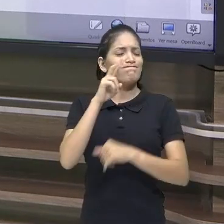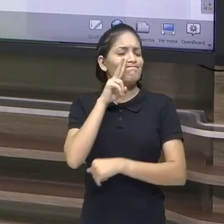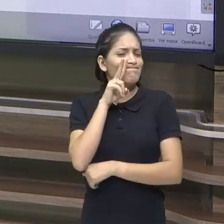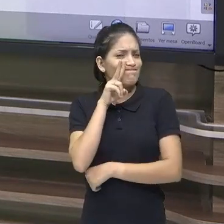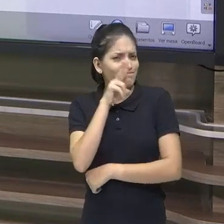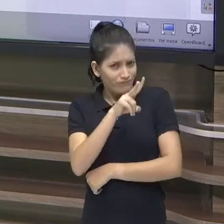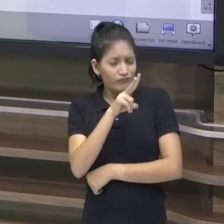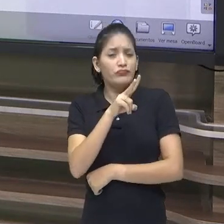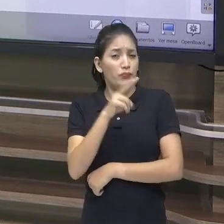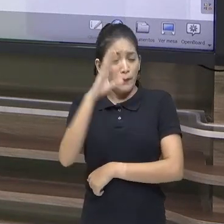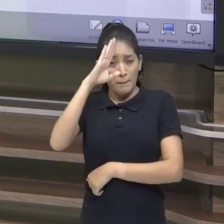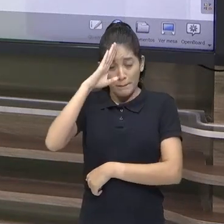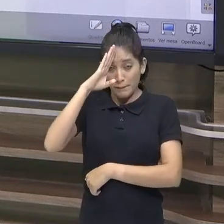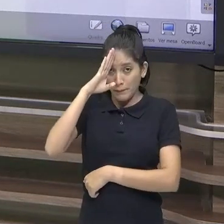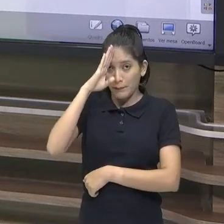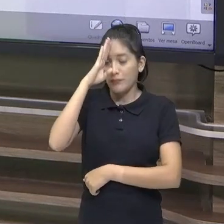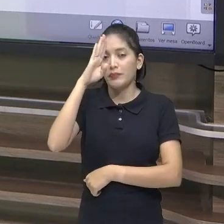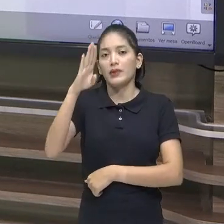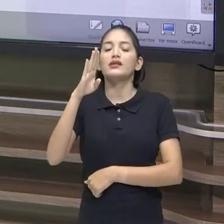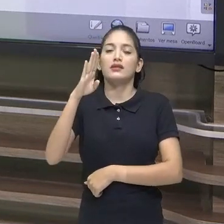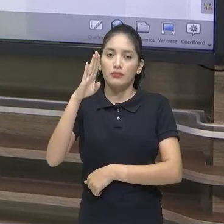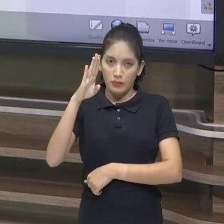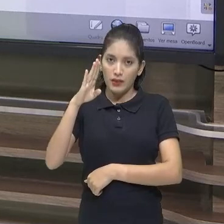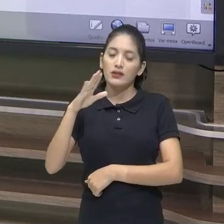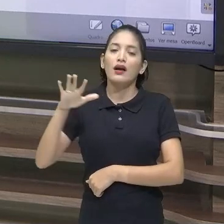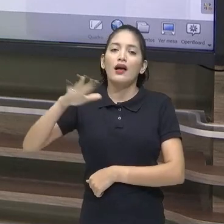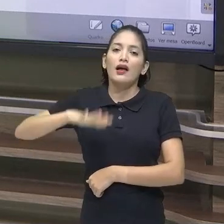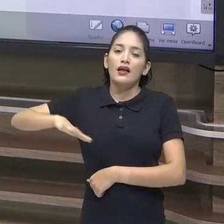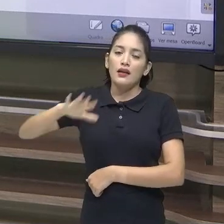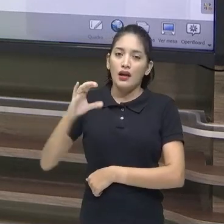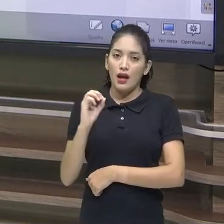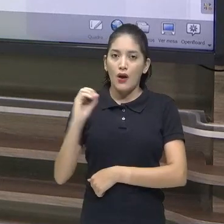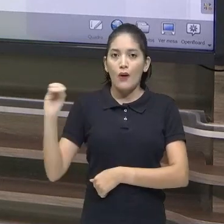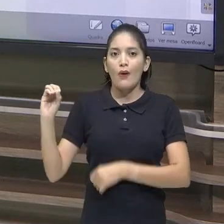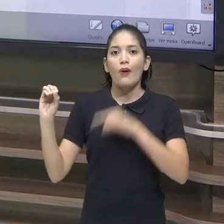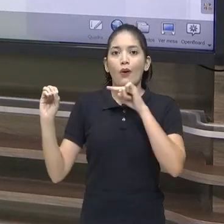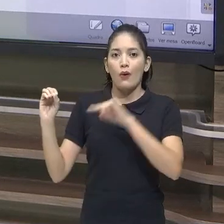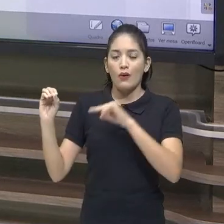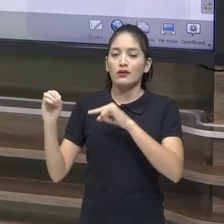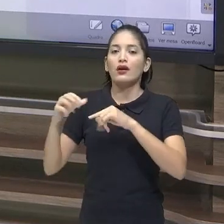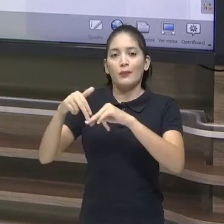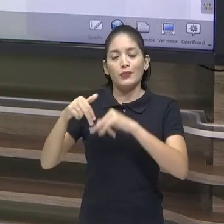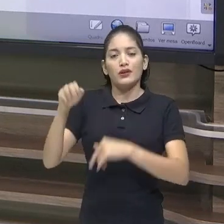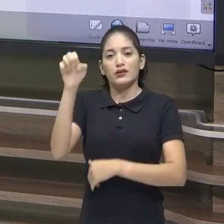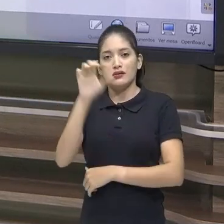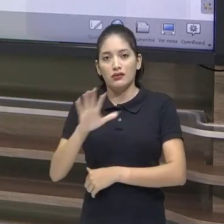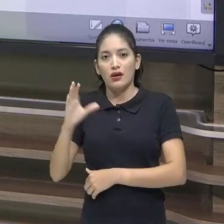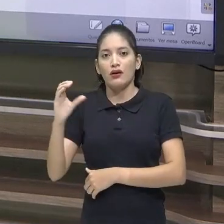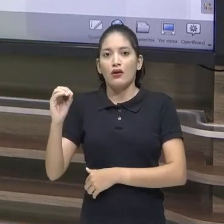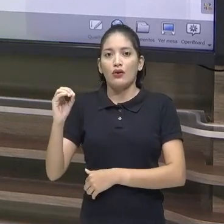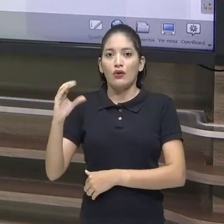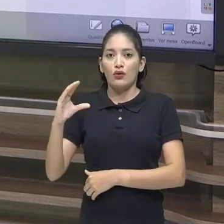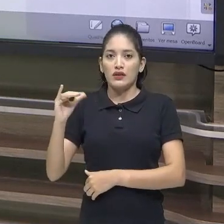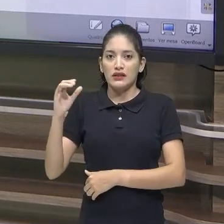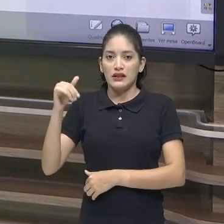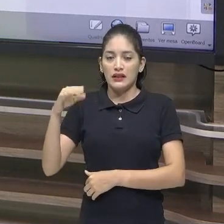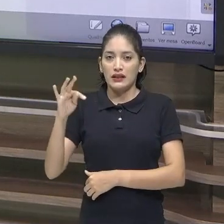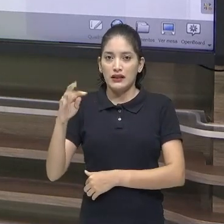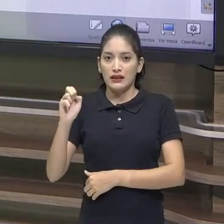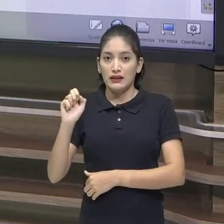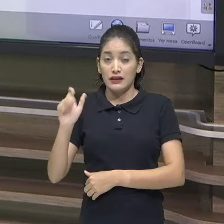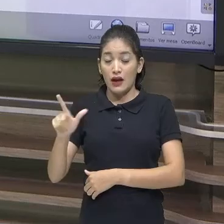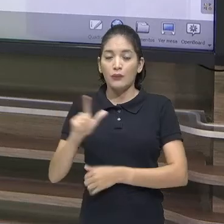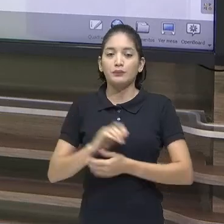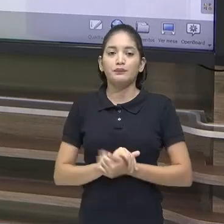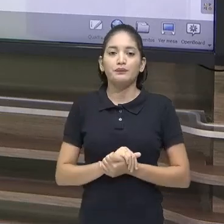fortemente, principalmente nessa parte mais a oeste, né? Que a gente denominou de Europa Ocidental, tá bom?